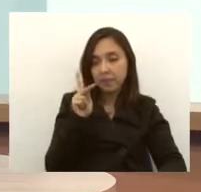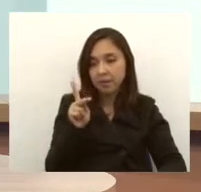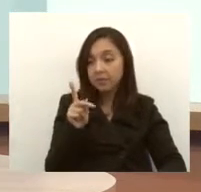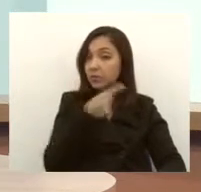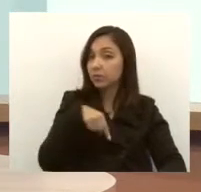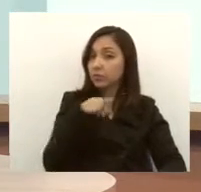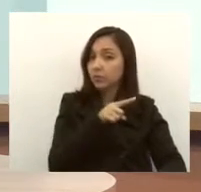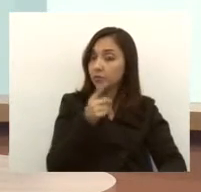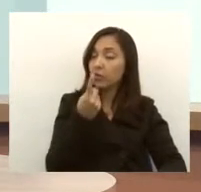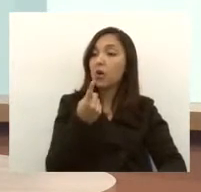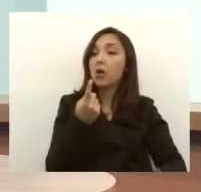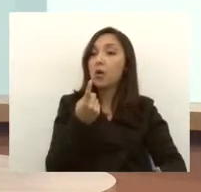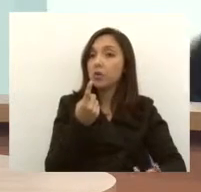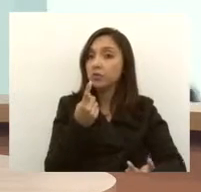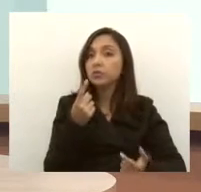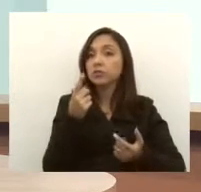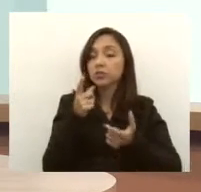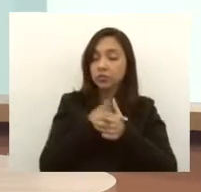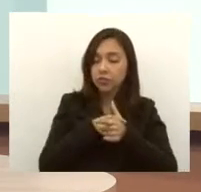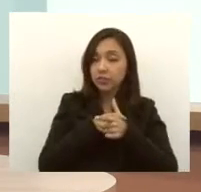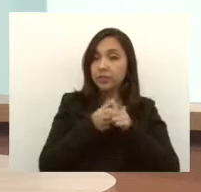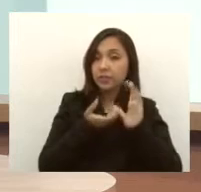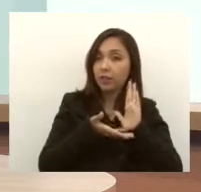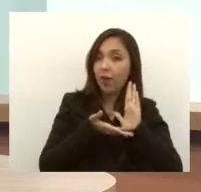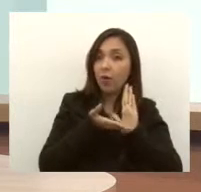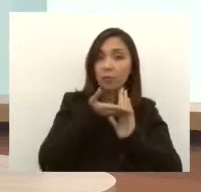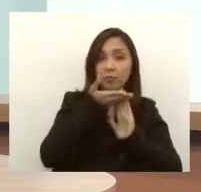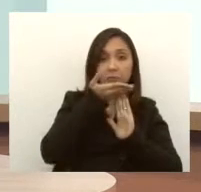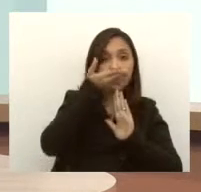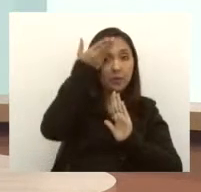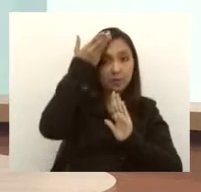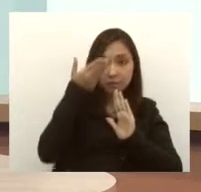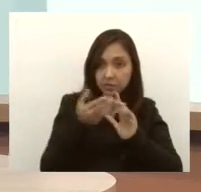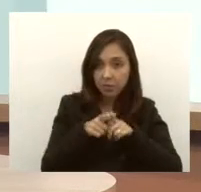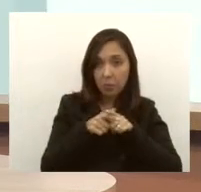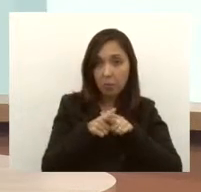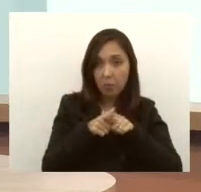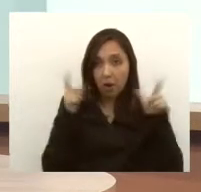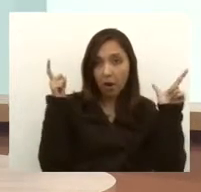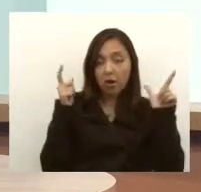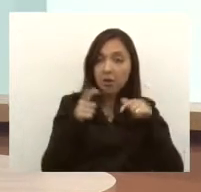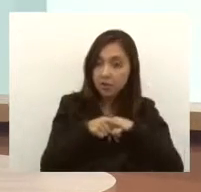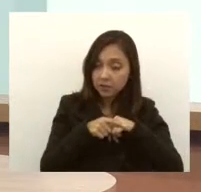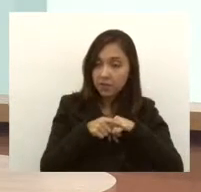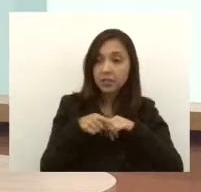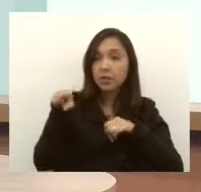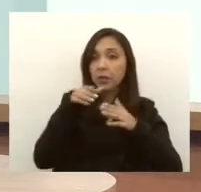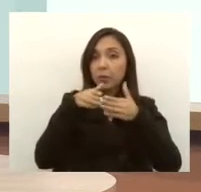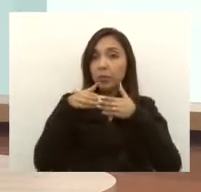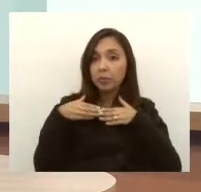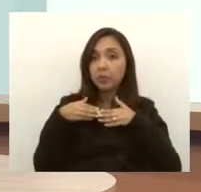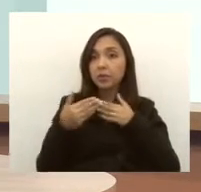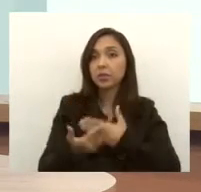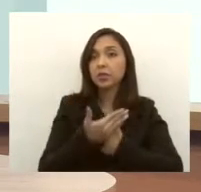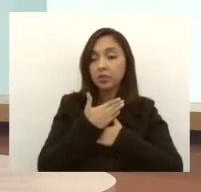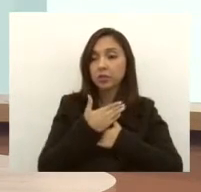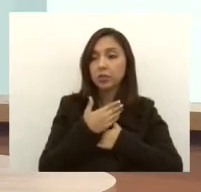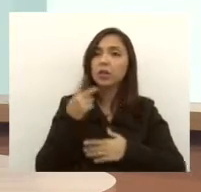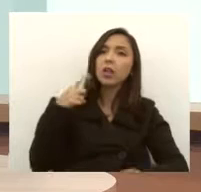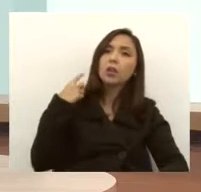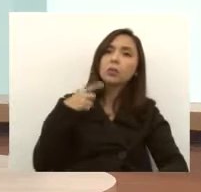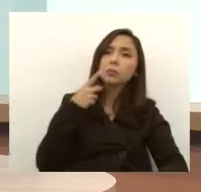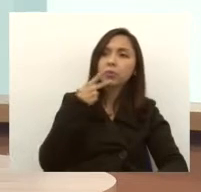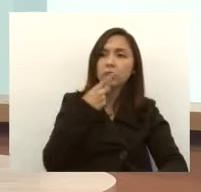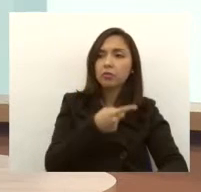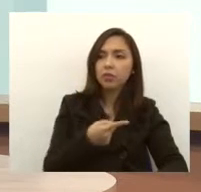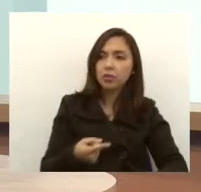está devendo e cada vez vai dever mais. A dívida vai continuar crescendo. E eu pedi esse auxílio. O deputado